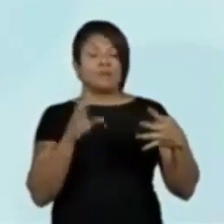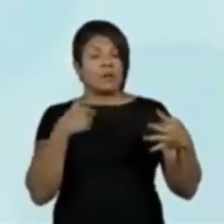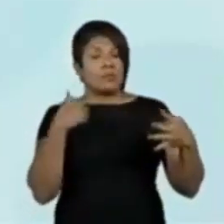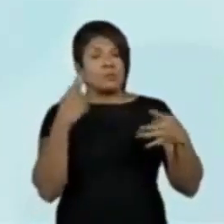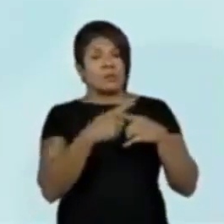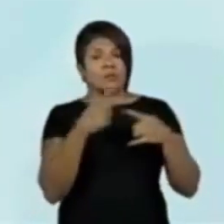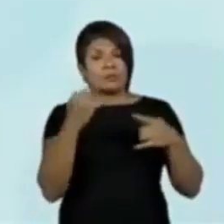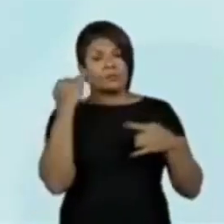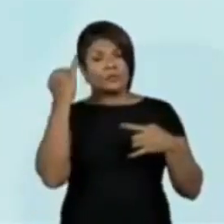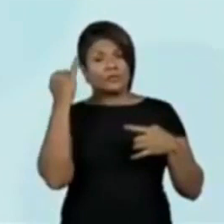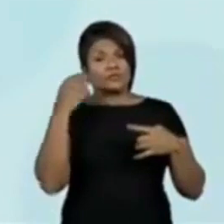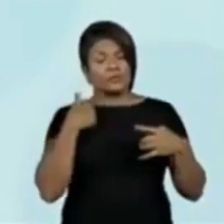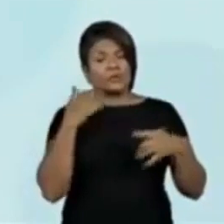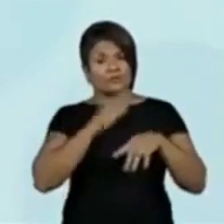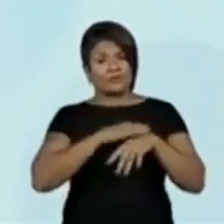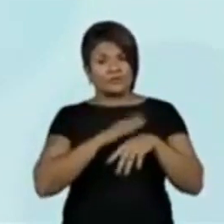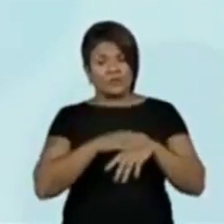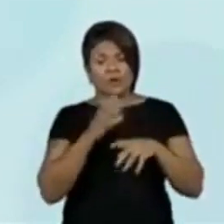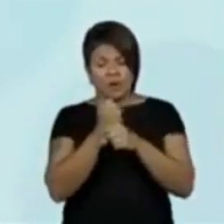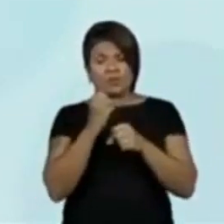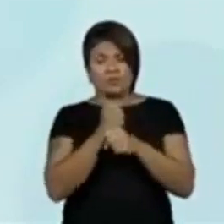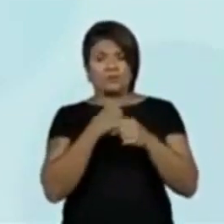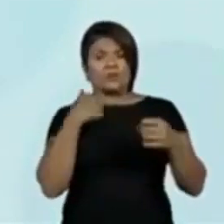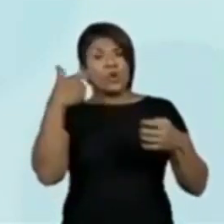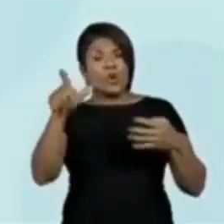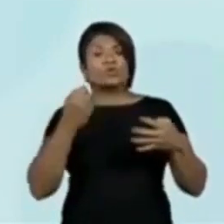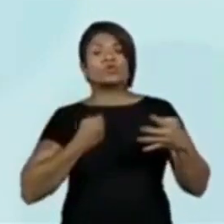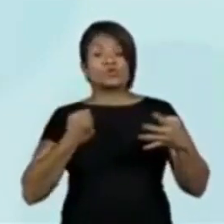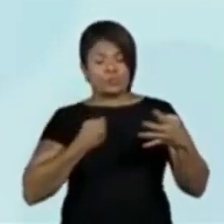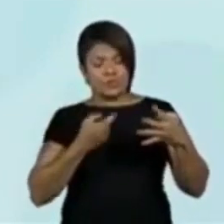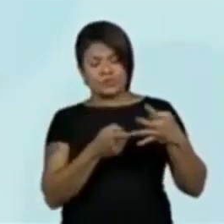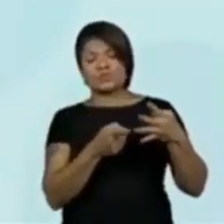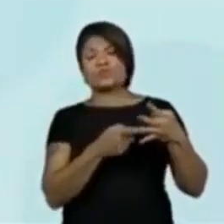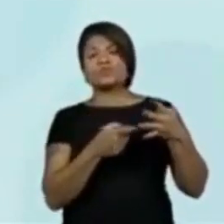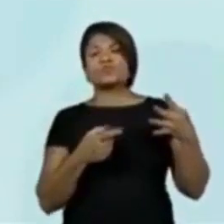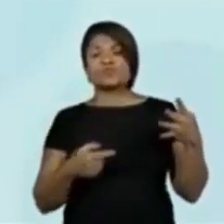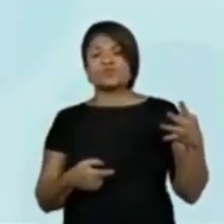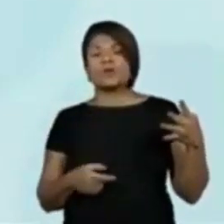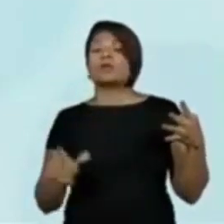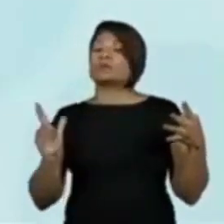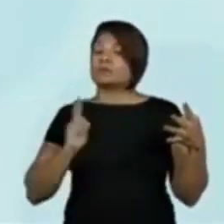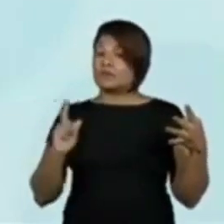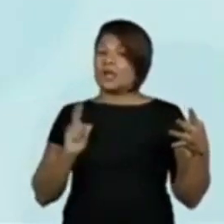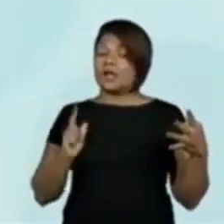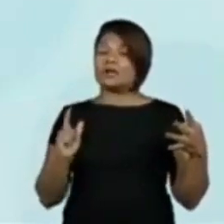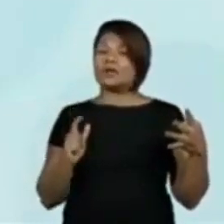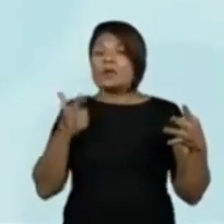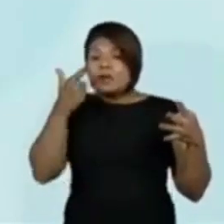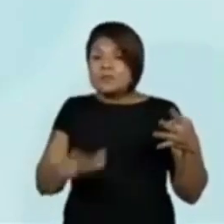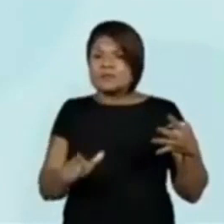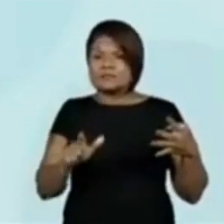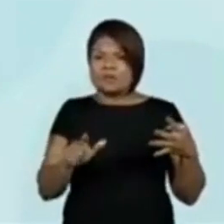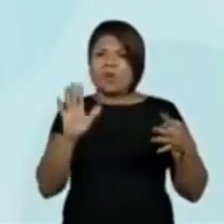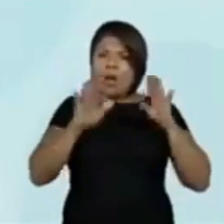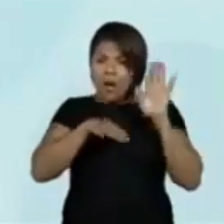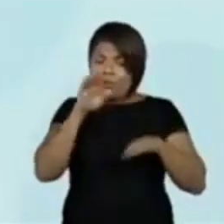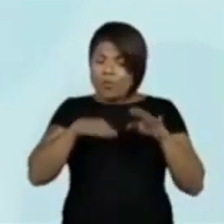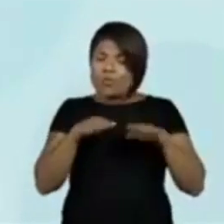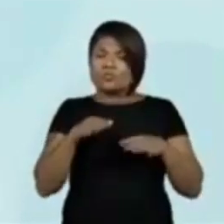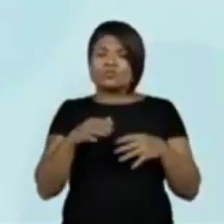este cálculo. Outro número, pessoal. E aí, eu tenho uma repetição, eu tenho